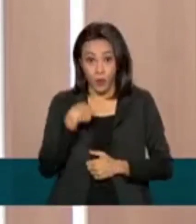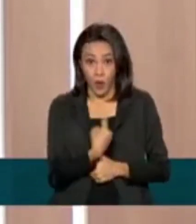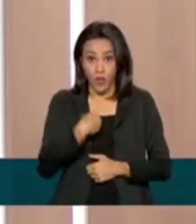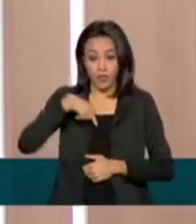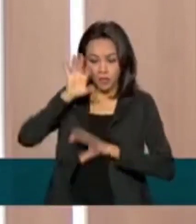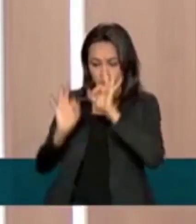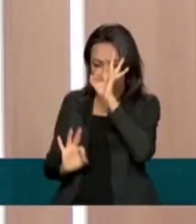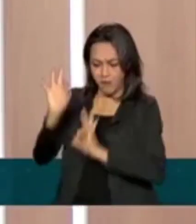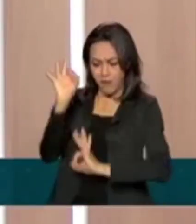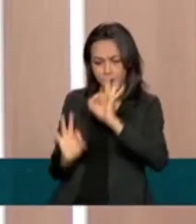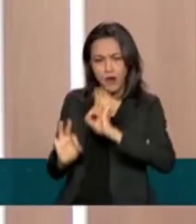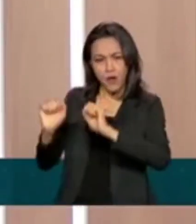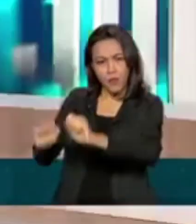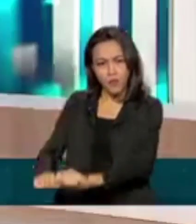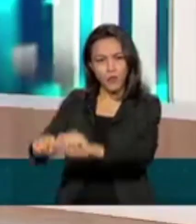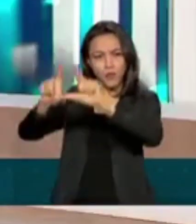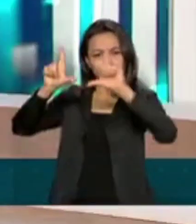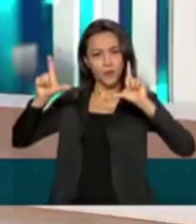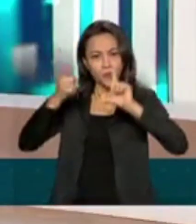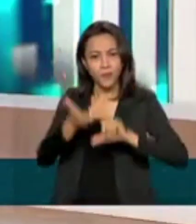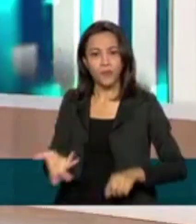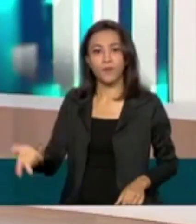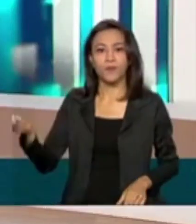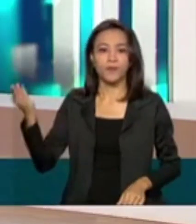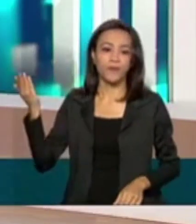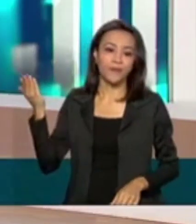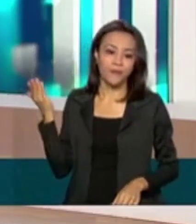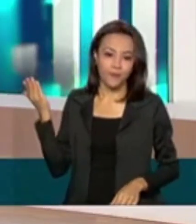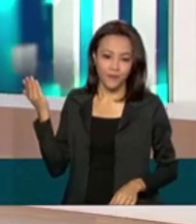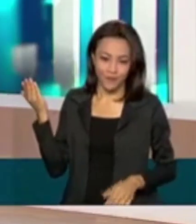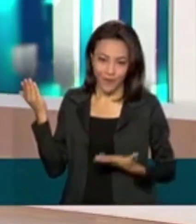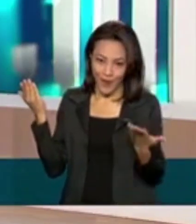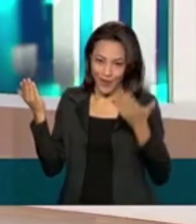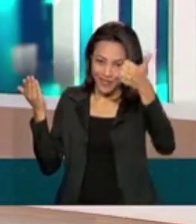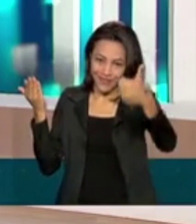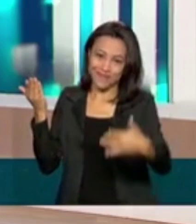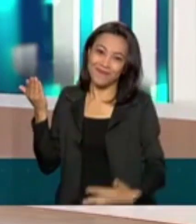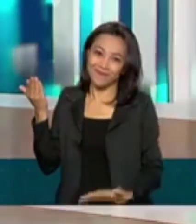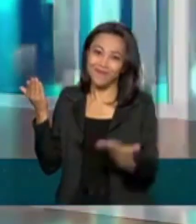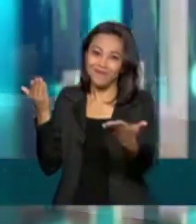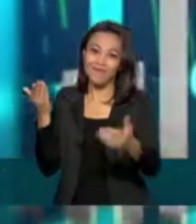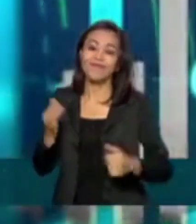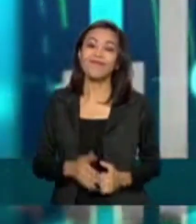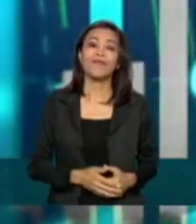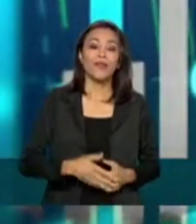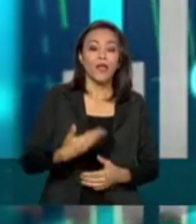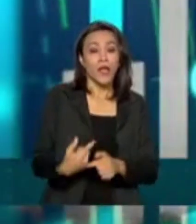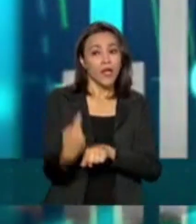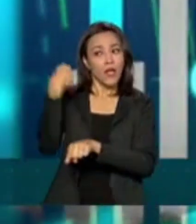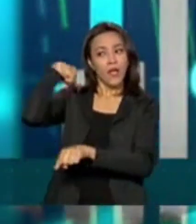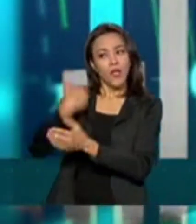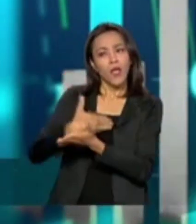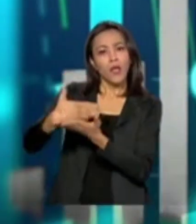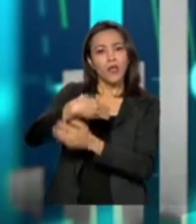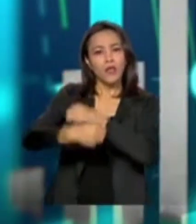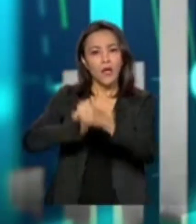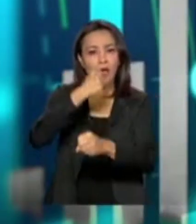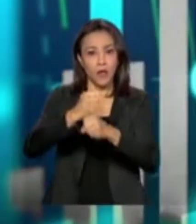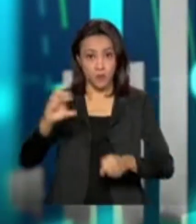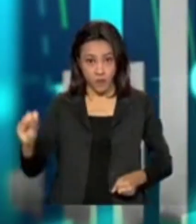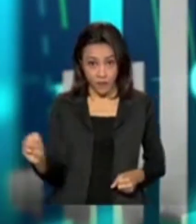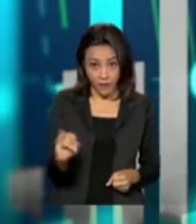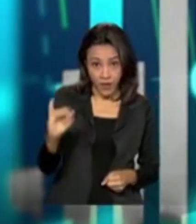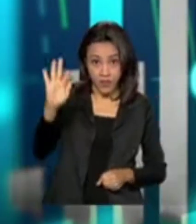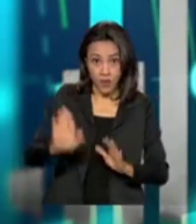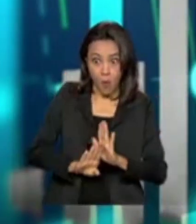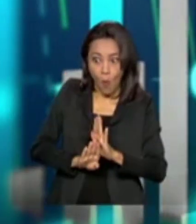arte para você, telespectador, sobre a qual nós passamos a falar a partir de agora. No início do ano, havia uma expectativa de inflação elevada,